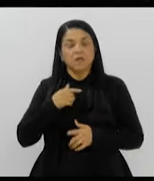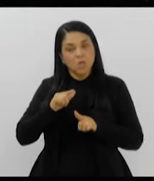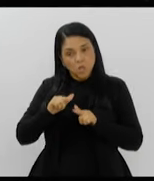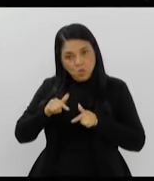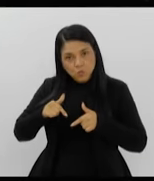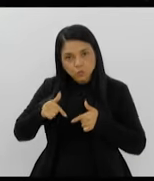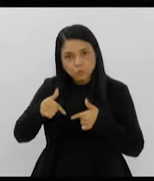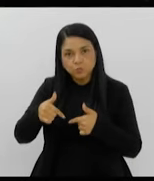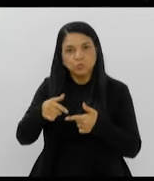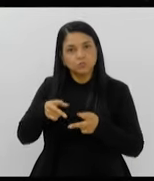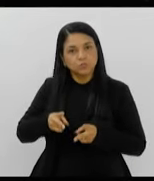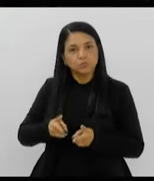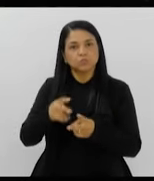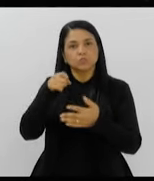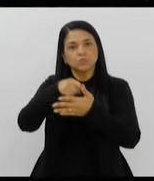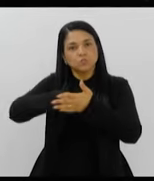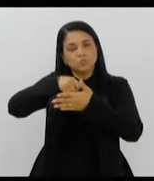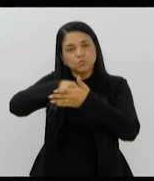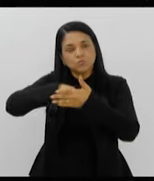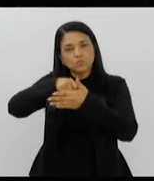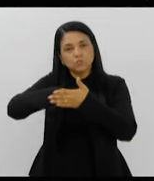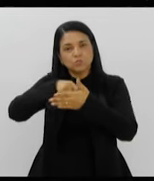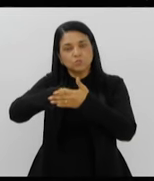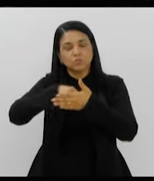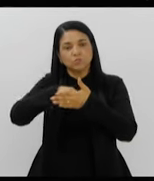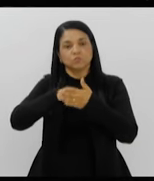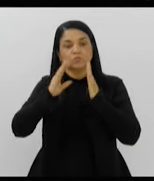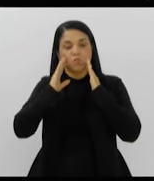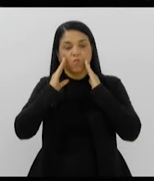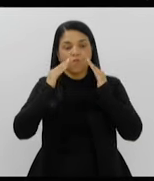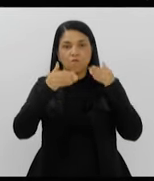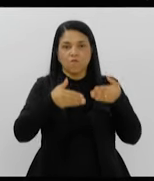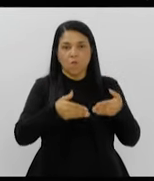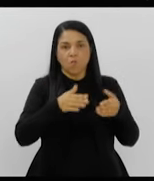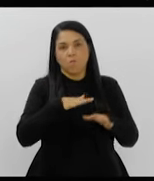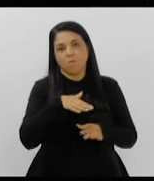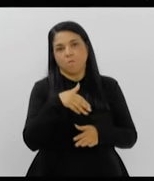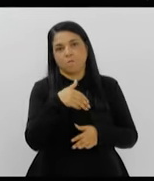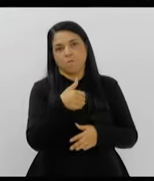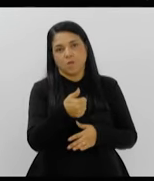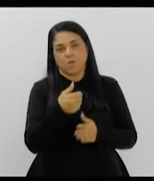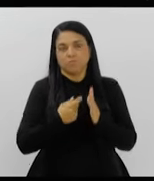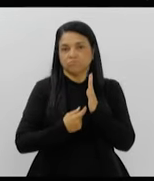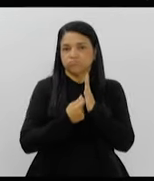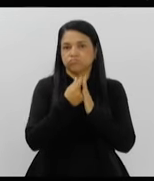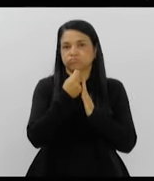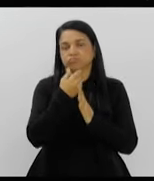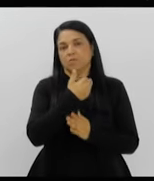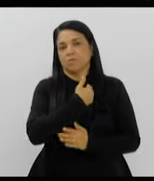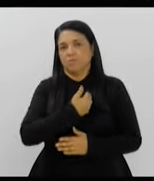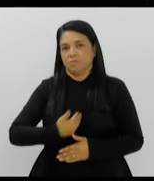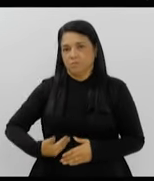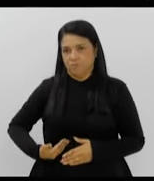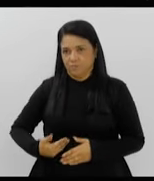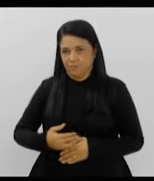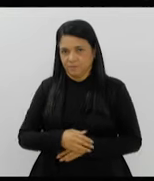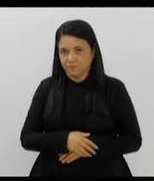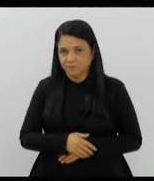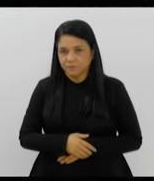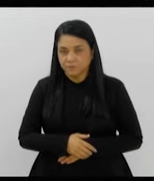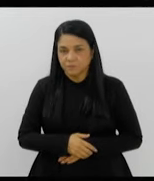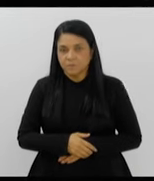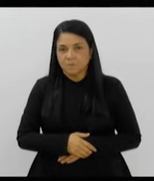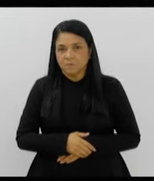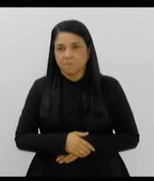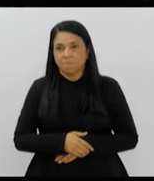empenhar para lutar no sentido de melhorar as finanças públicas. Eu